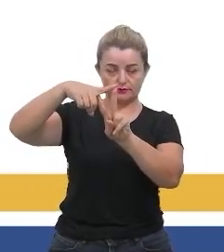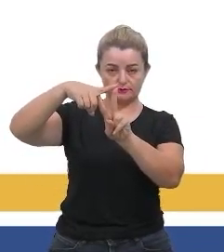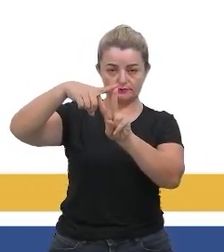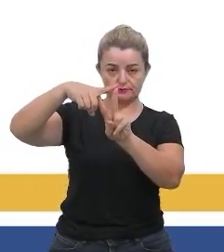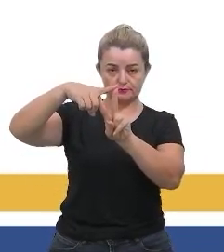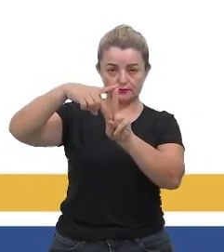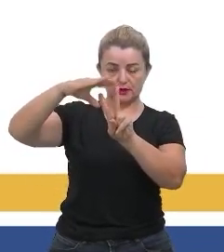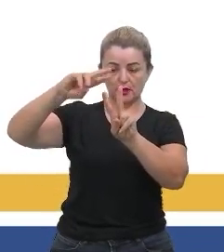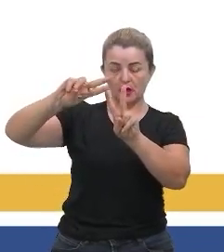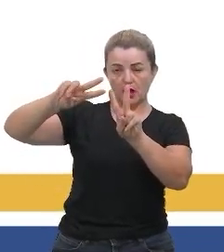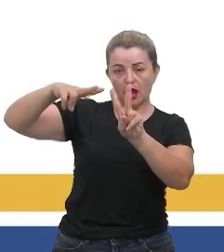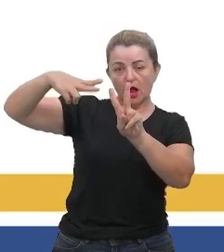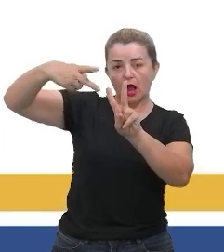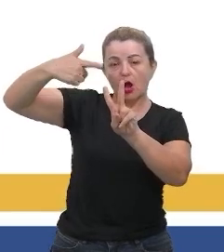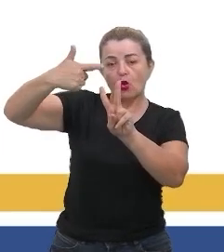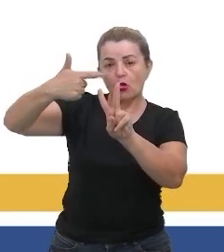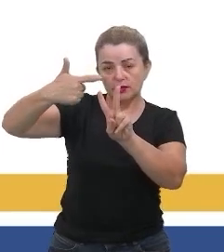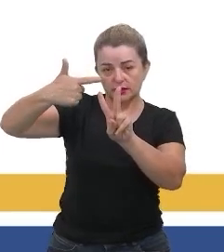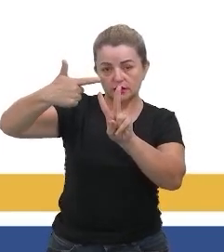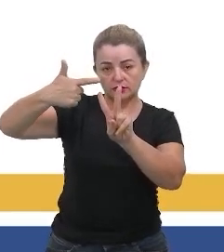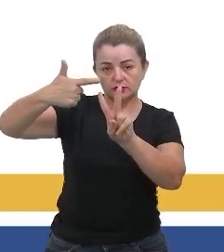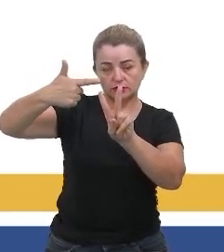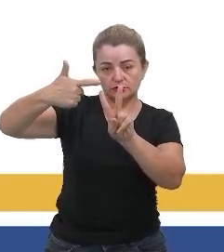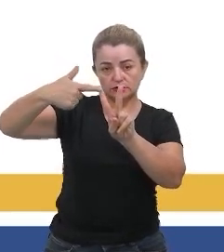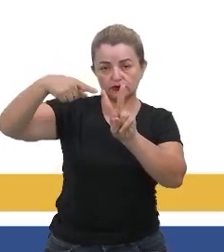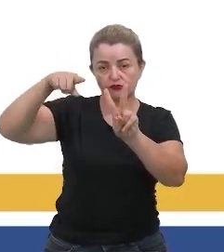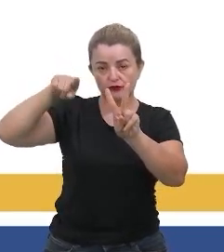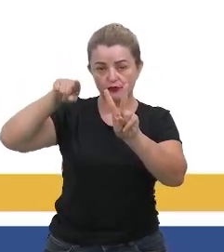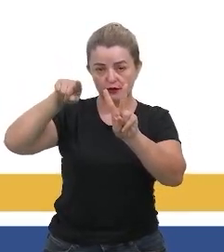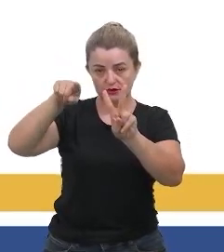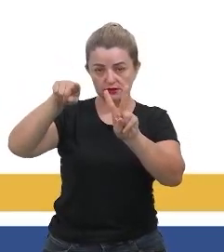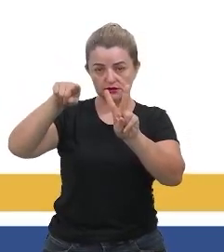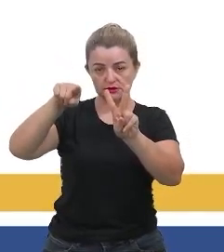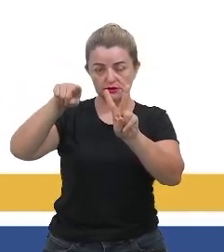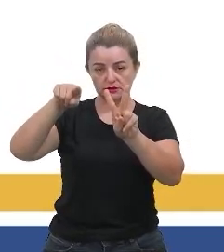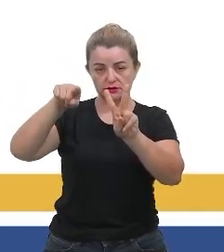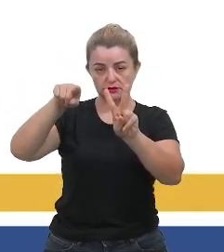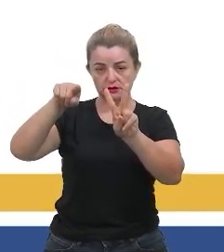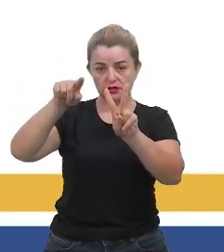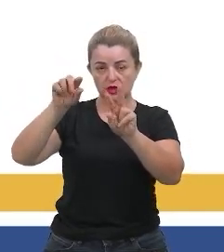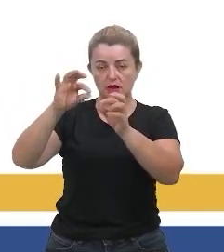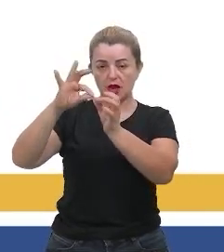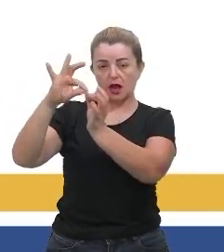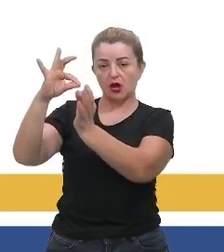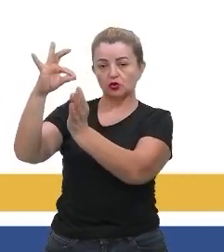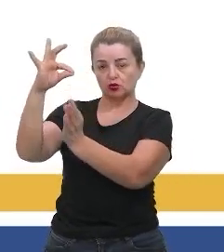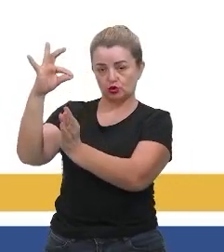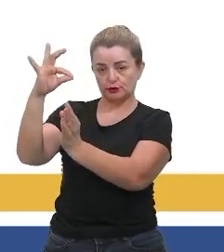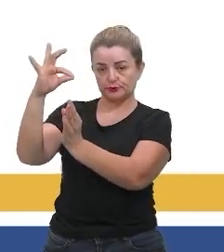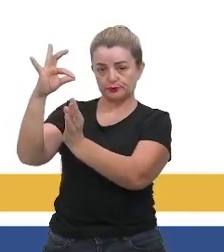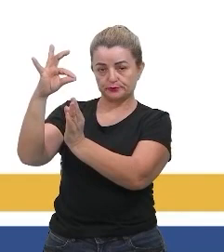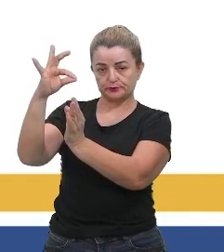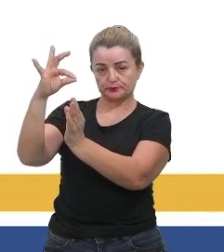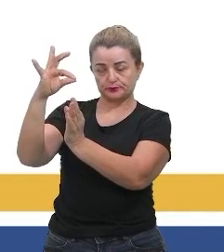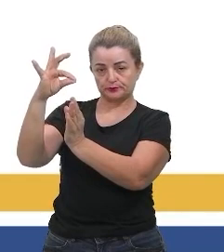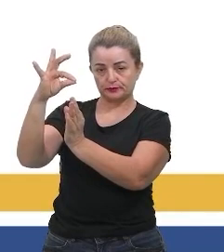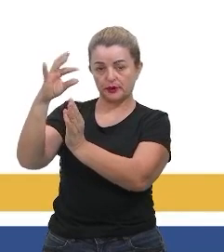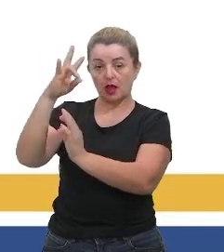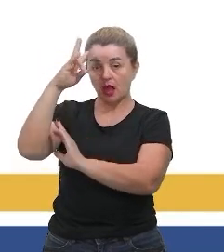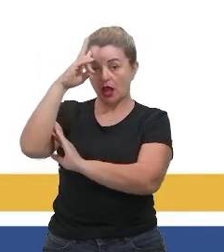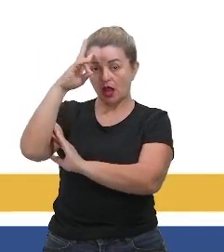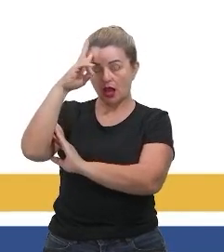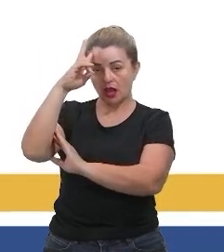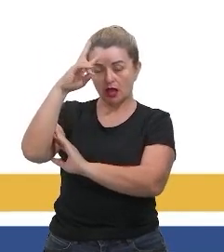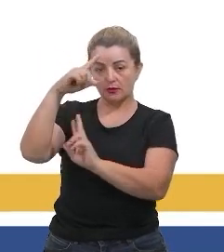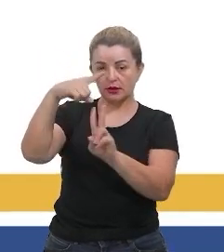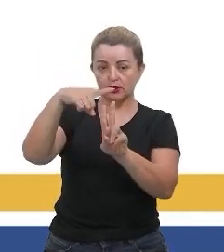raio ao quadrado vezes altura. Aí você vai substituindo. Lembra que o nosso π